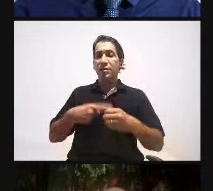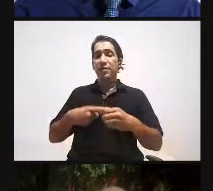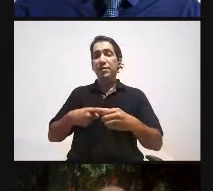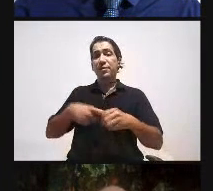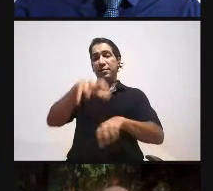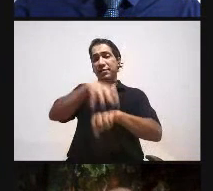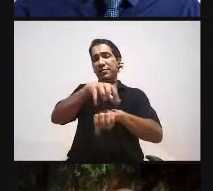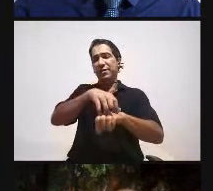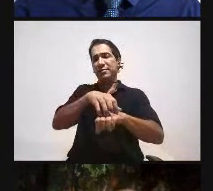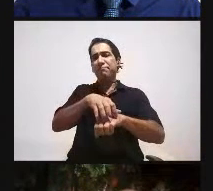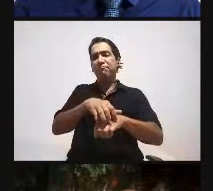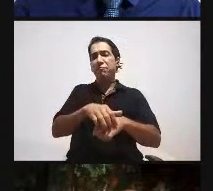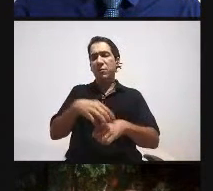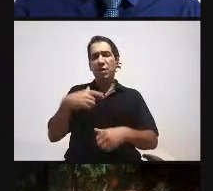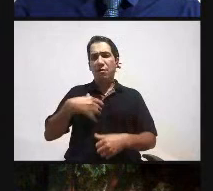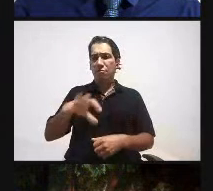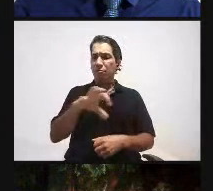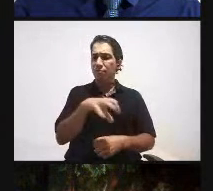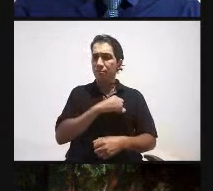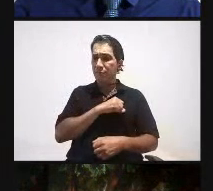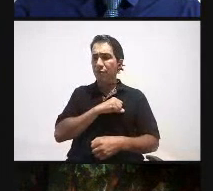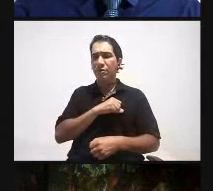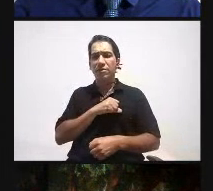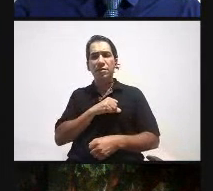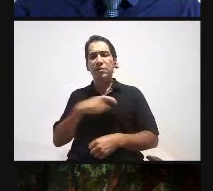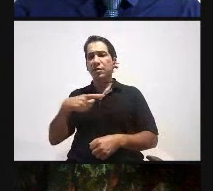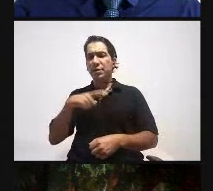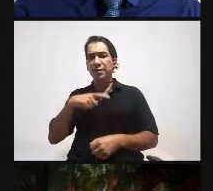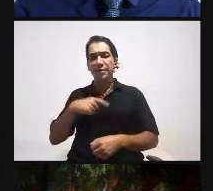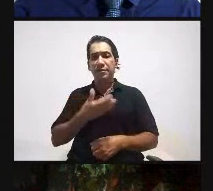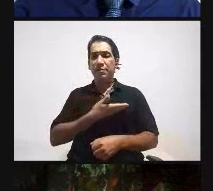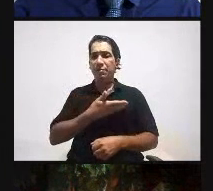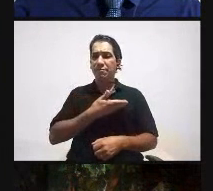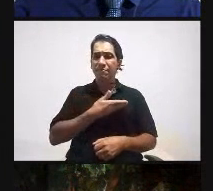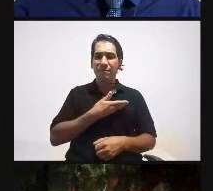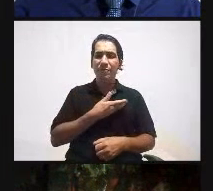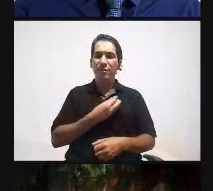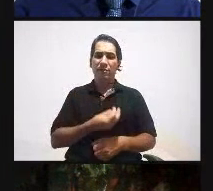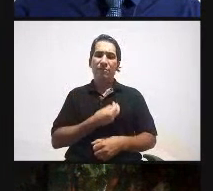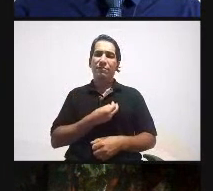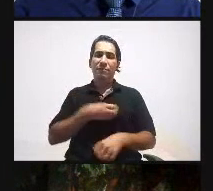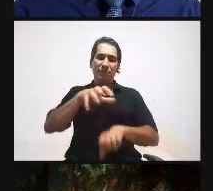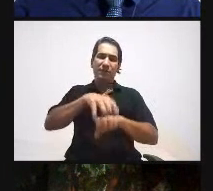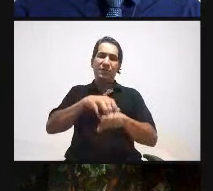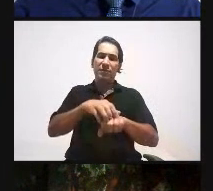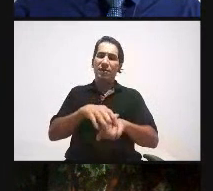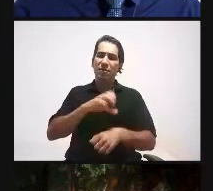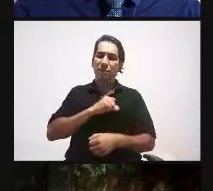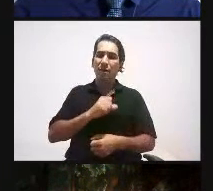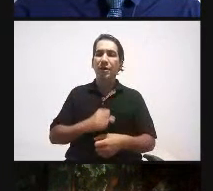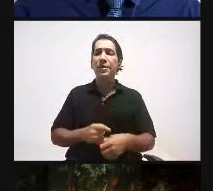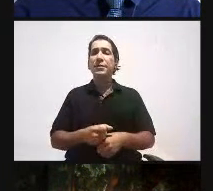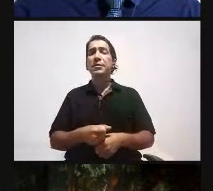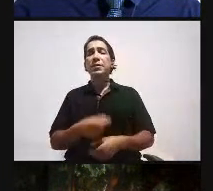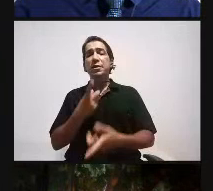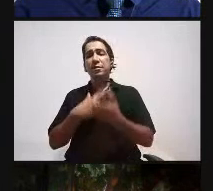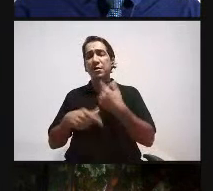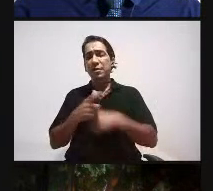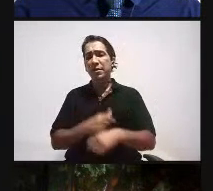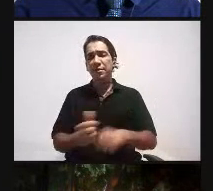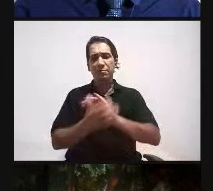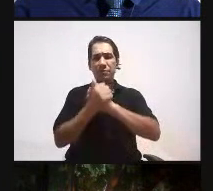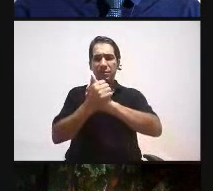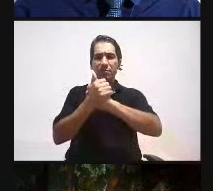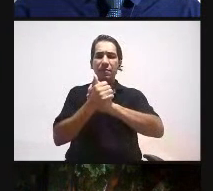Então, minha fala aqui para parabenizar e dizer que, em nome do governo do Estado, a Fundex está de portas abertas para